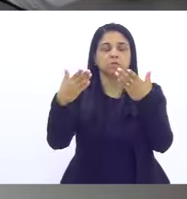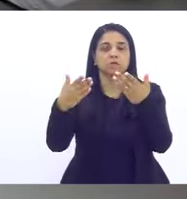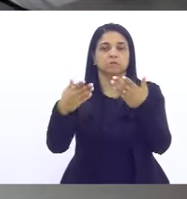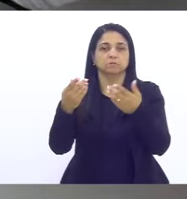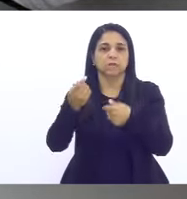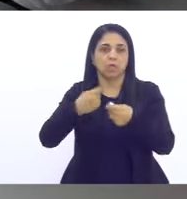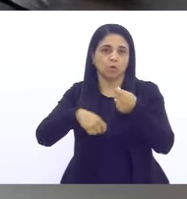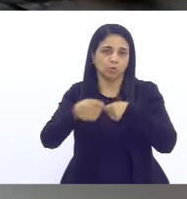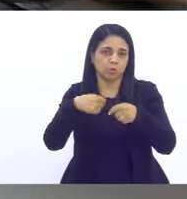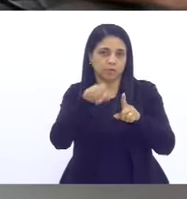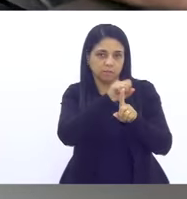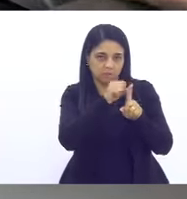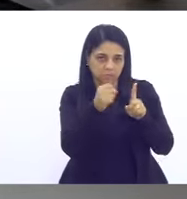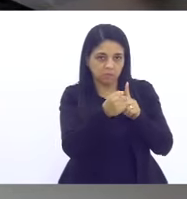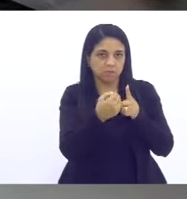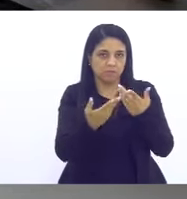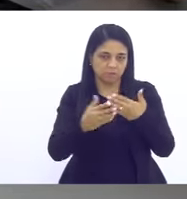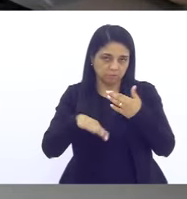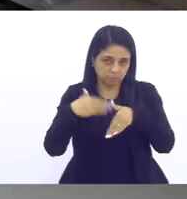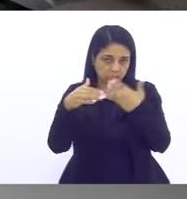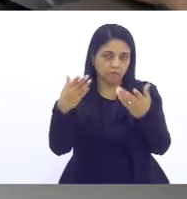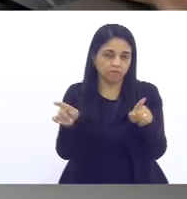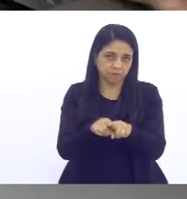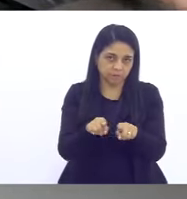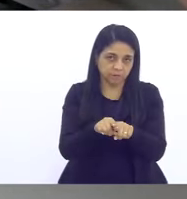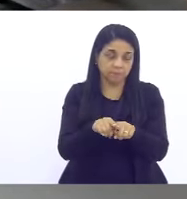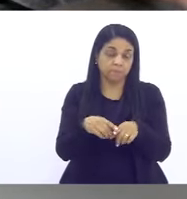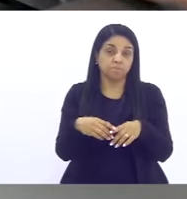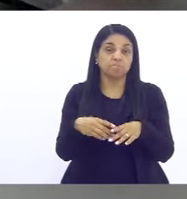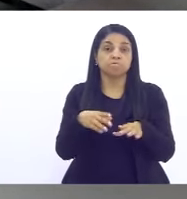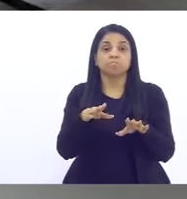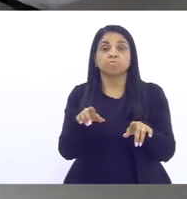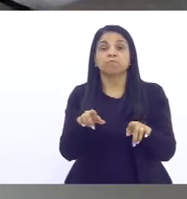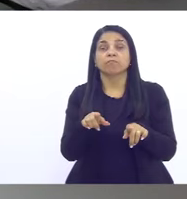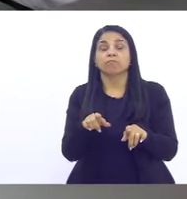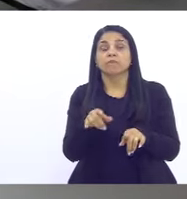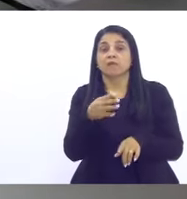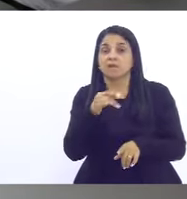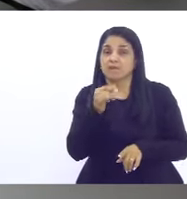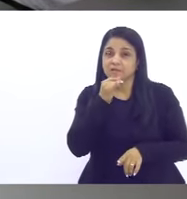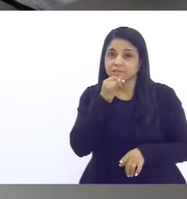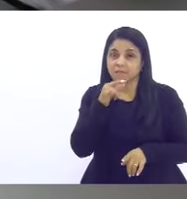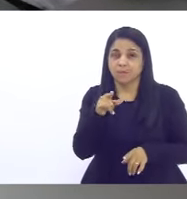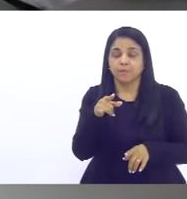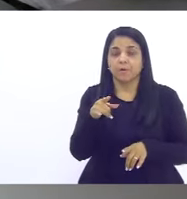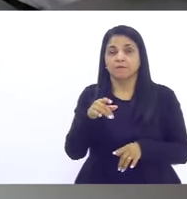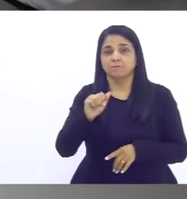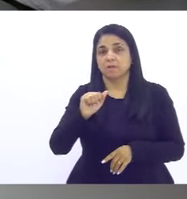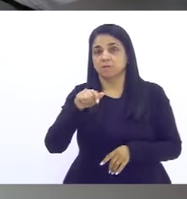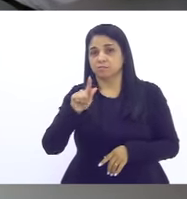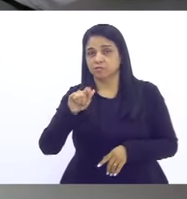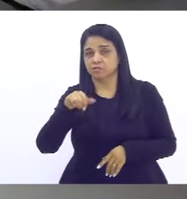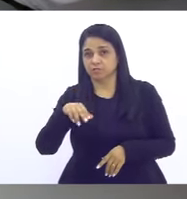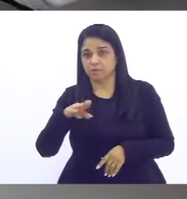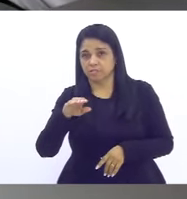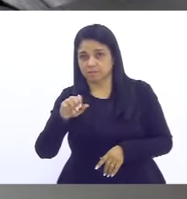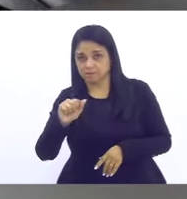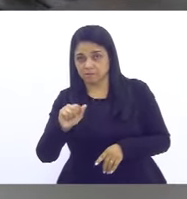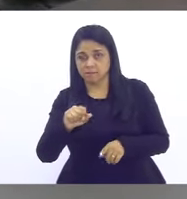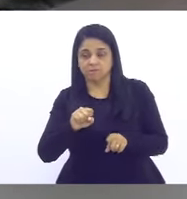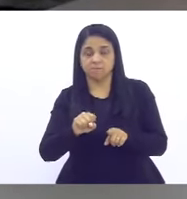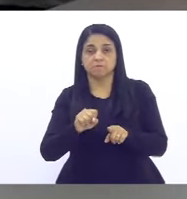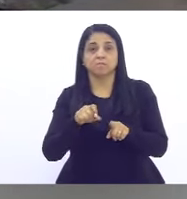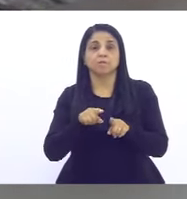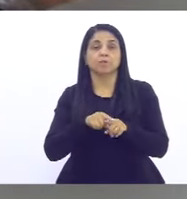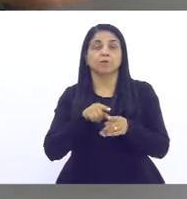a sociedade se desenvolve. Por exemplo, essa questão aí das agências e da cada vez mais a gente ter um mundo